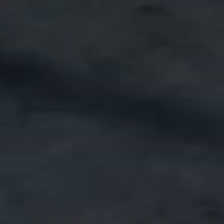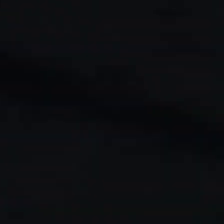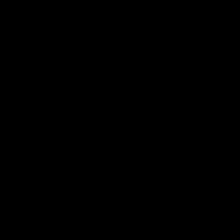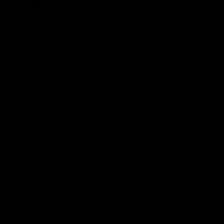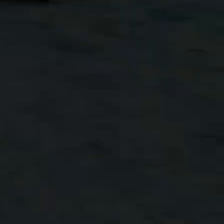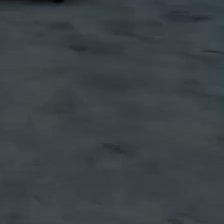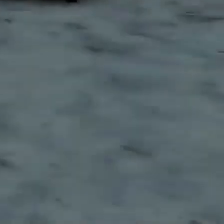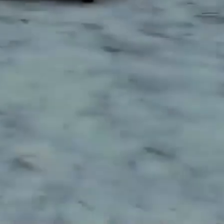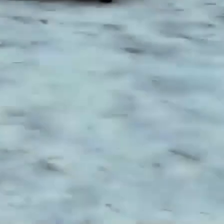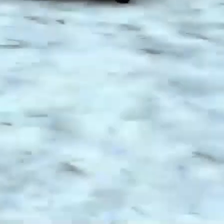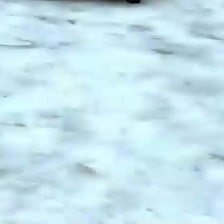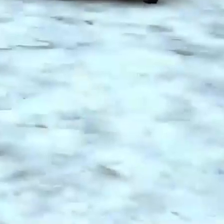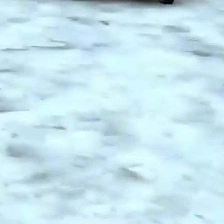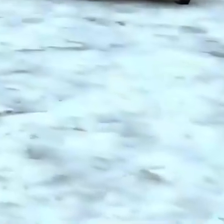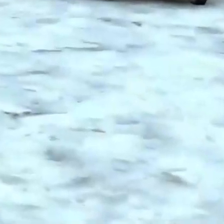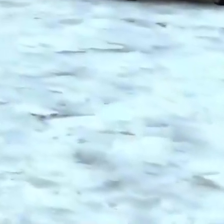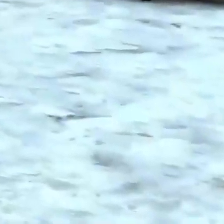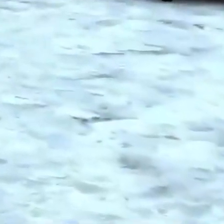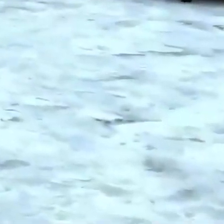ou na exploração florestal.